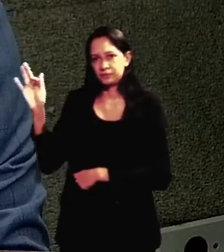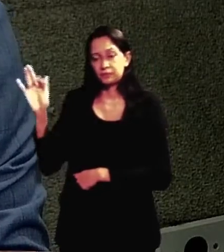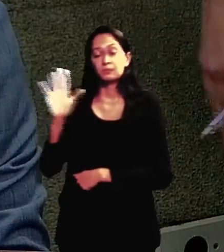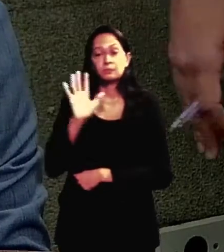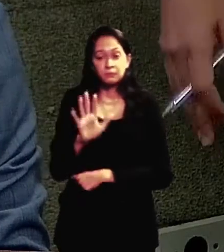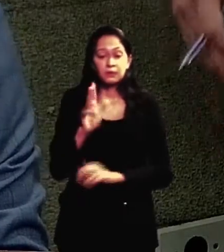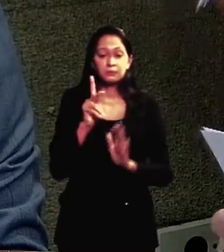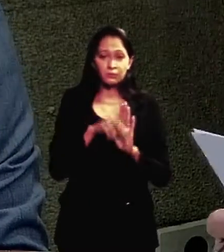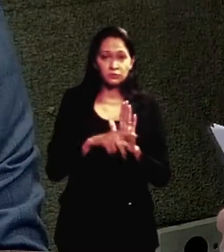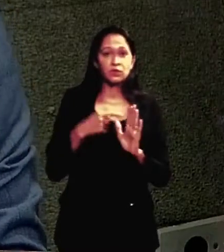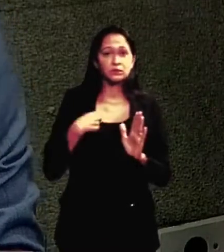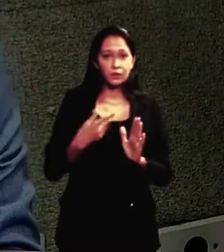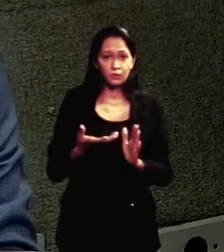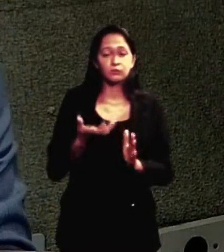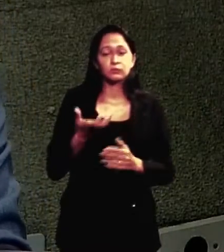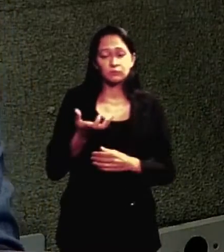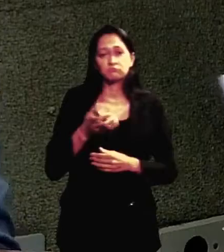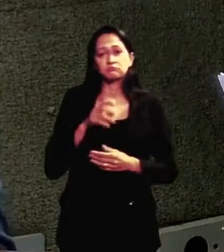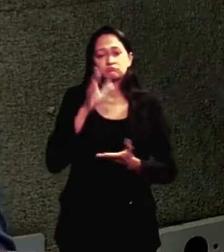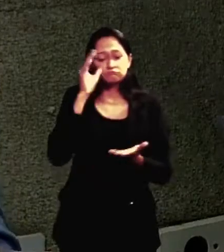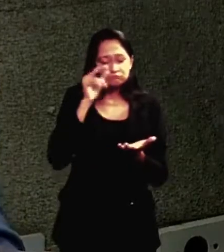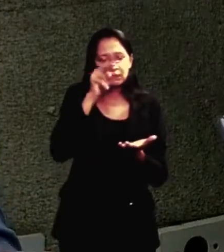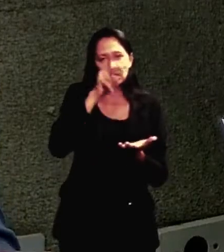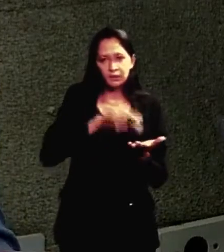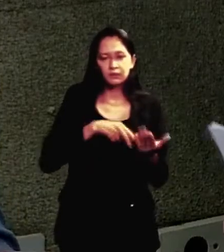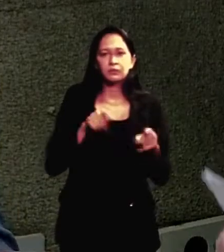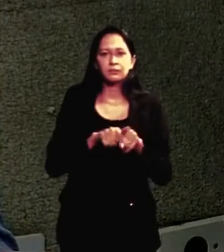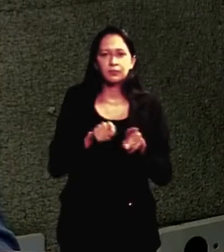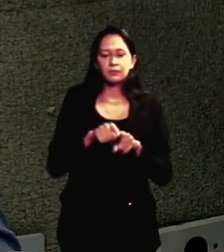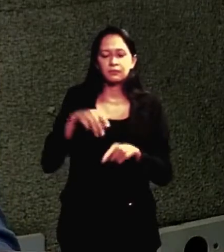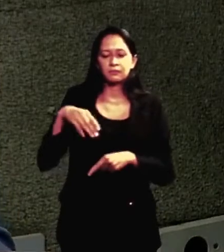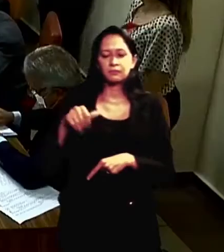de vistas de minha autoria e do vereador Mauro Rubem.